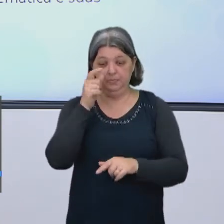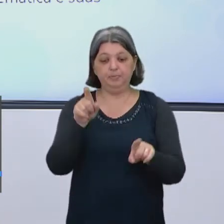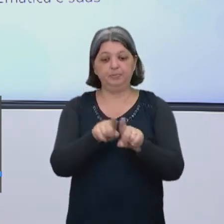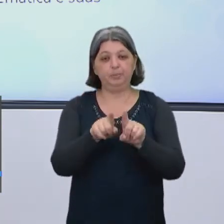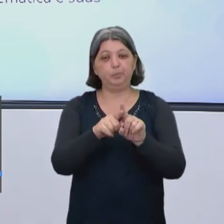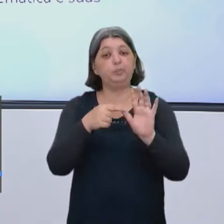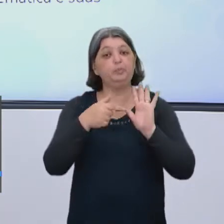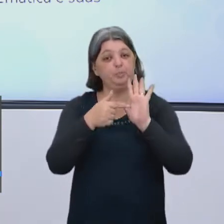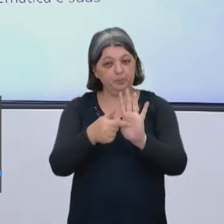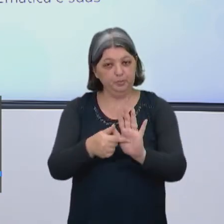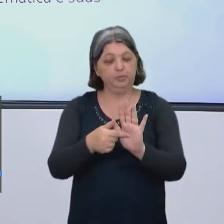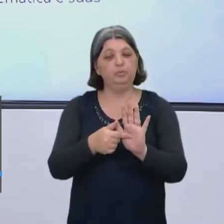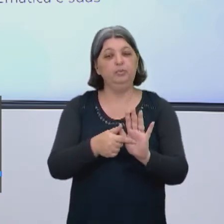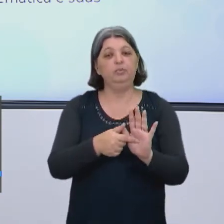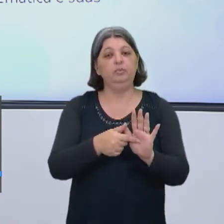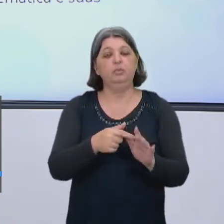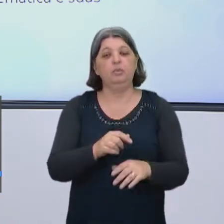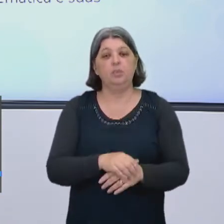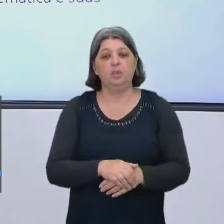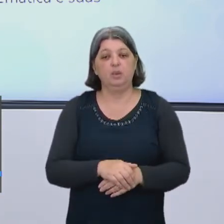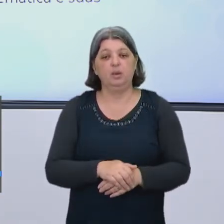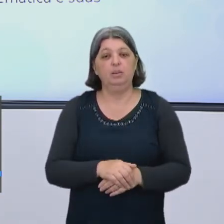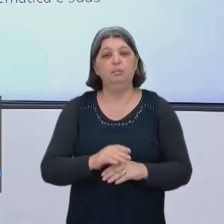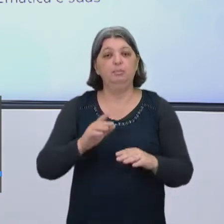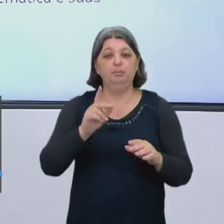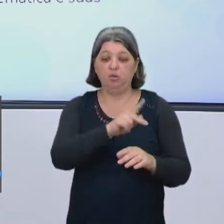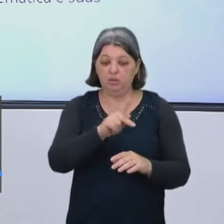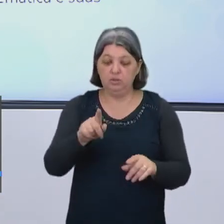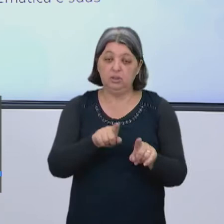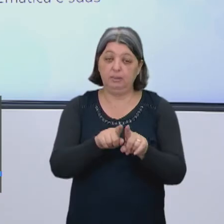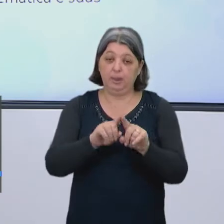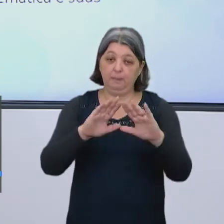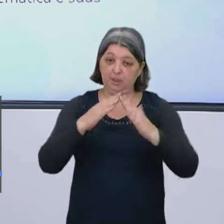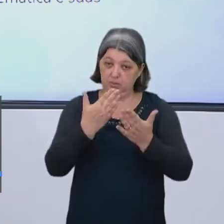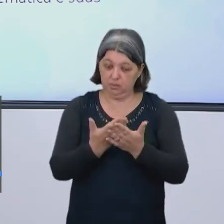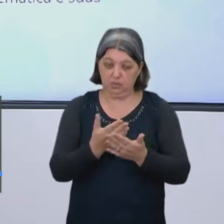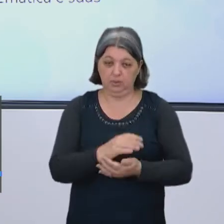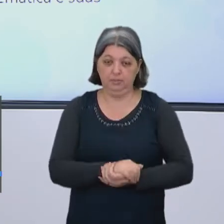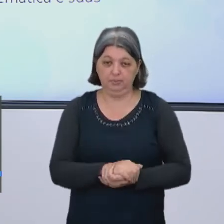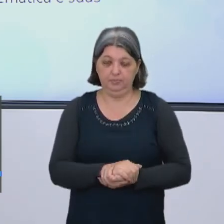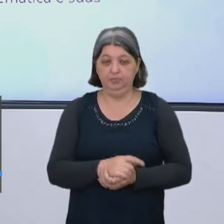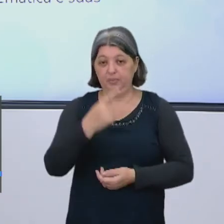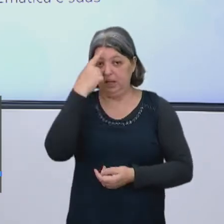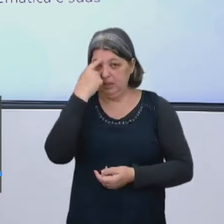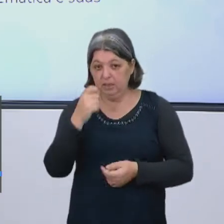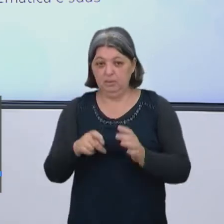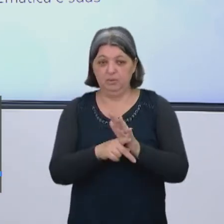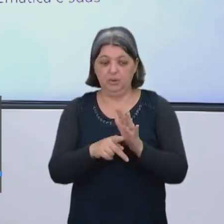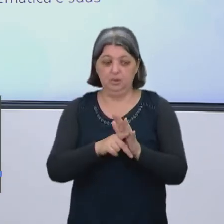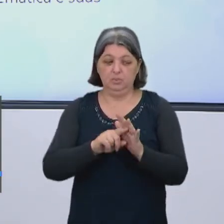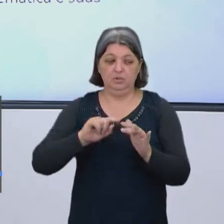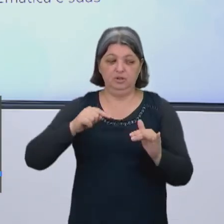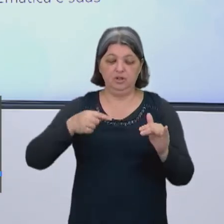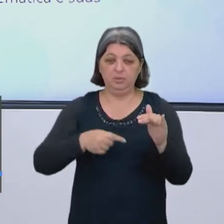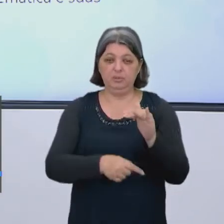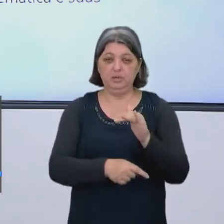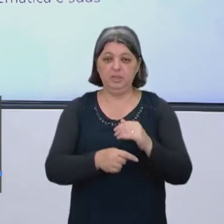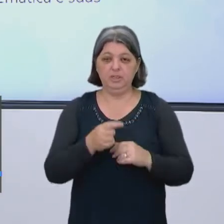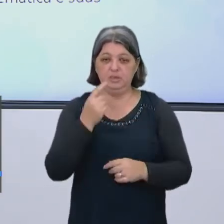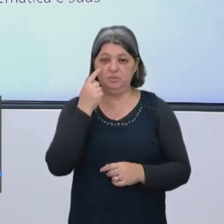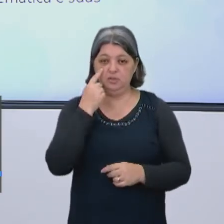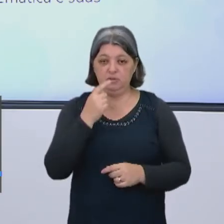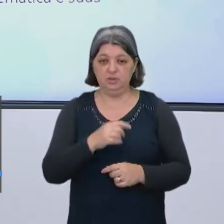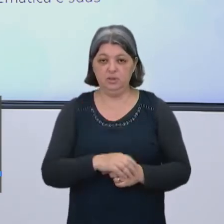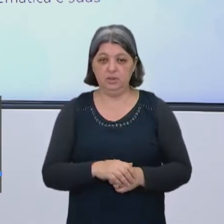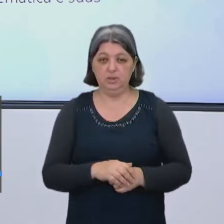apresentar para o seu professor, apresentar para a escola, A ideia desses aprofundamentos curriculares, para o ensino médio,